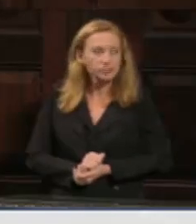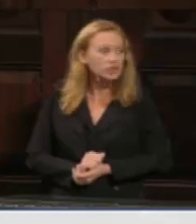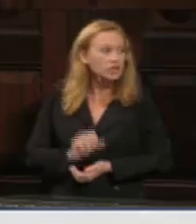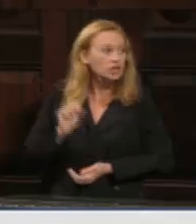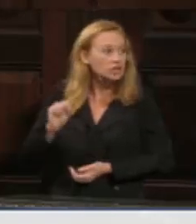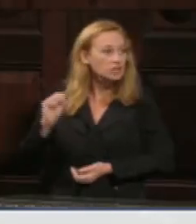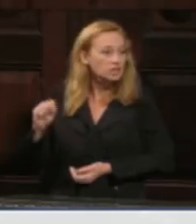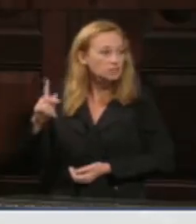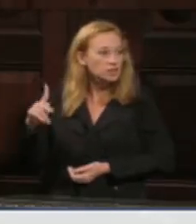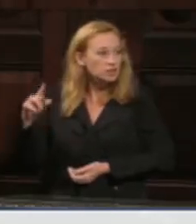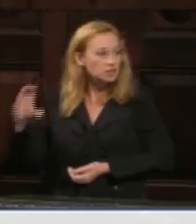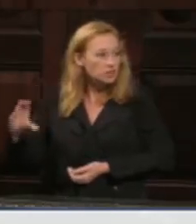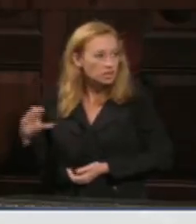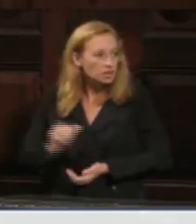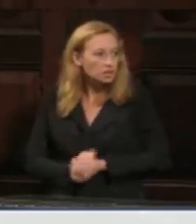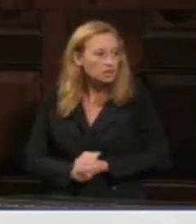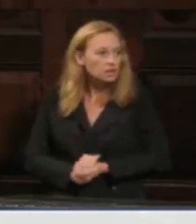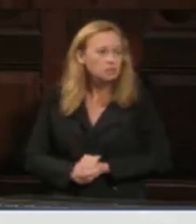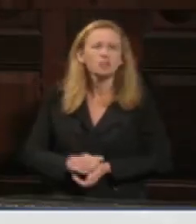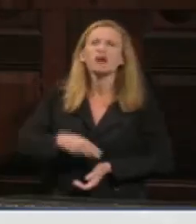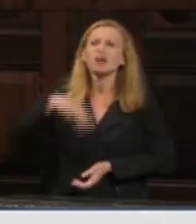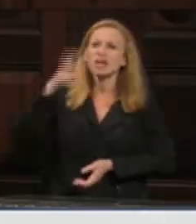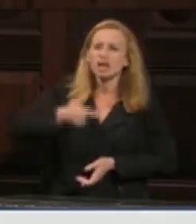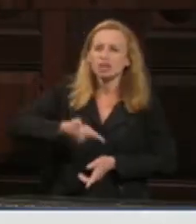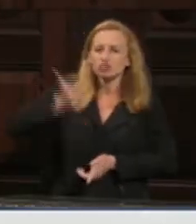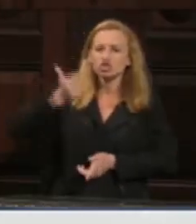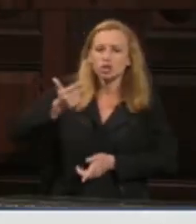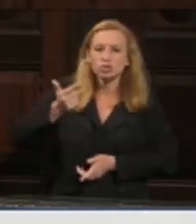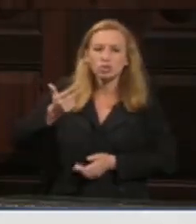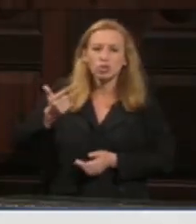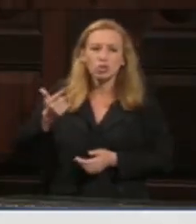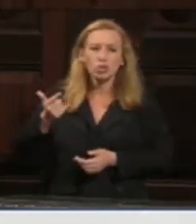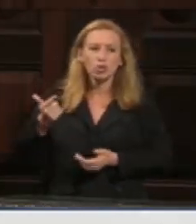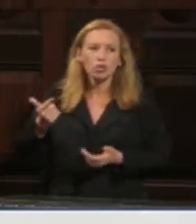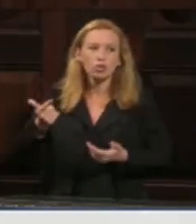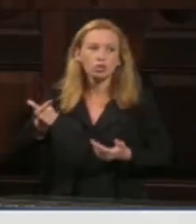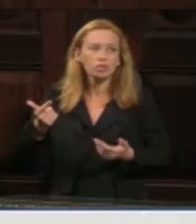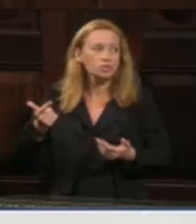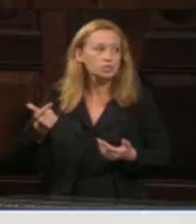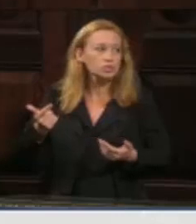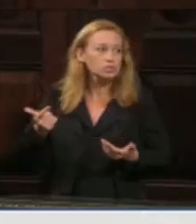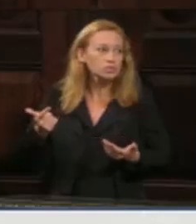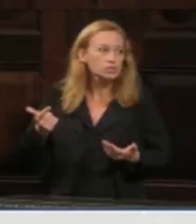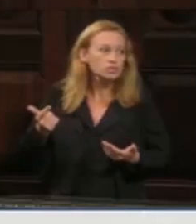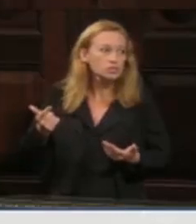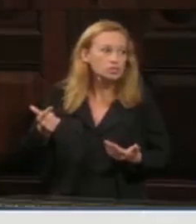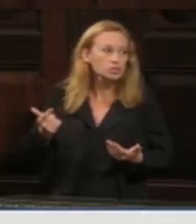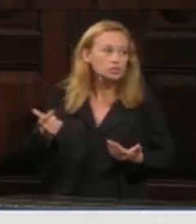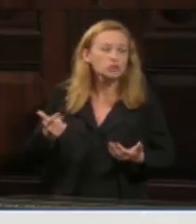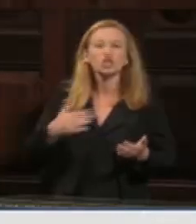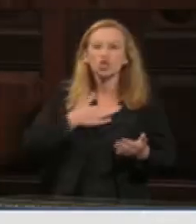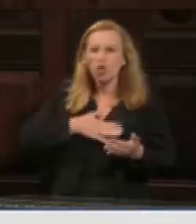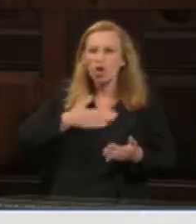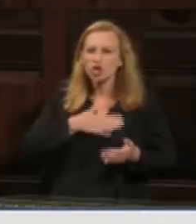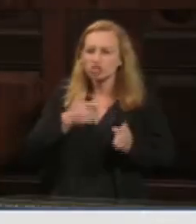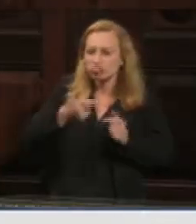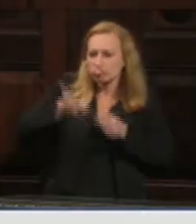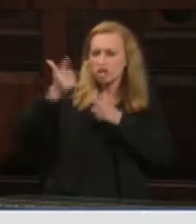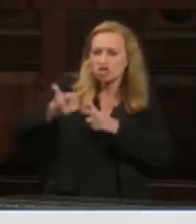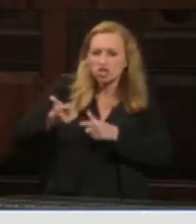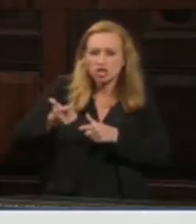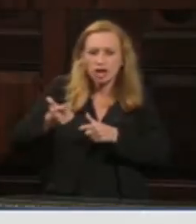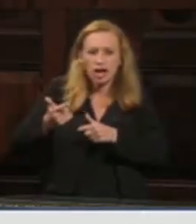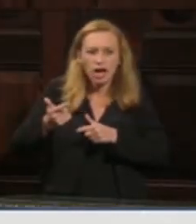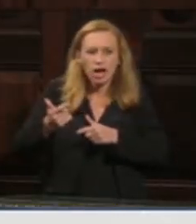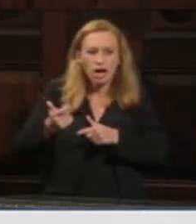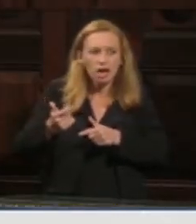SFPC. Para quem é atirador esportivo, né, CAC, né, colecionador, atirador, caçador, sabe que